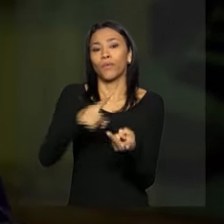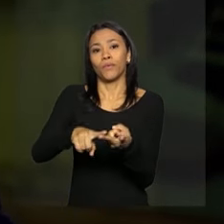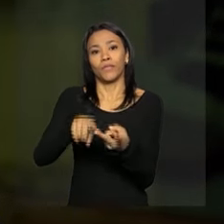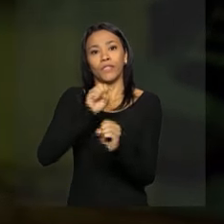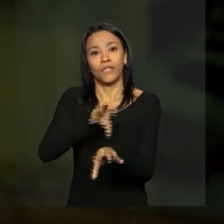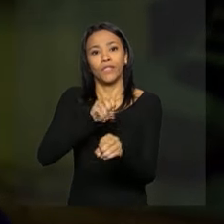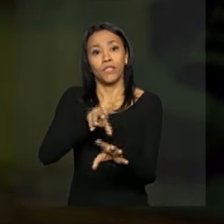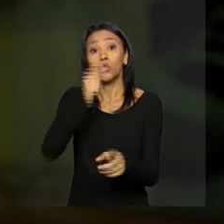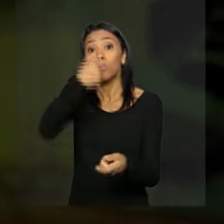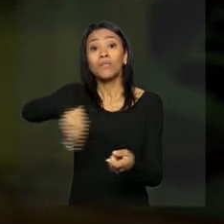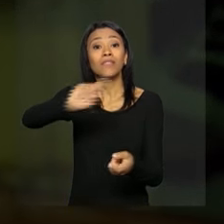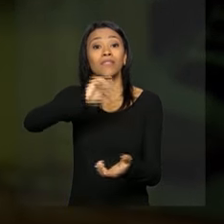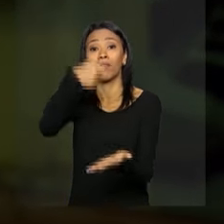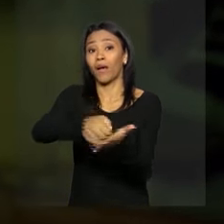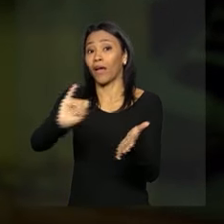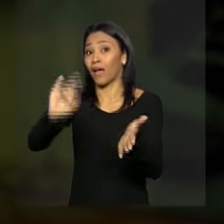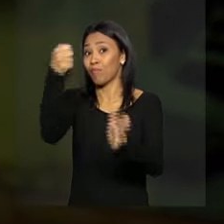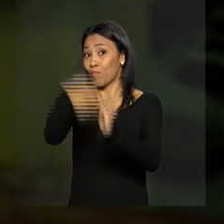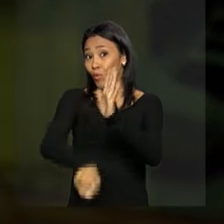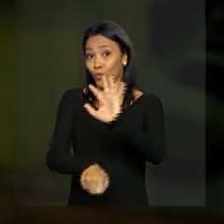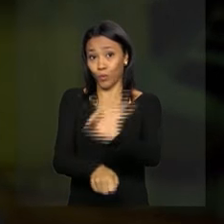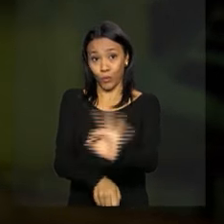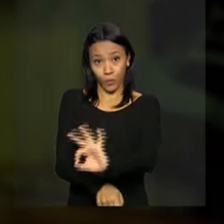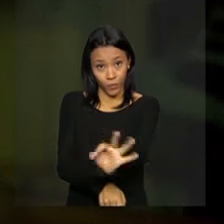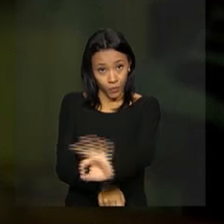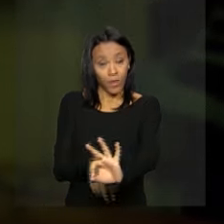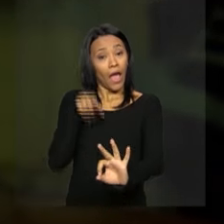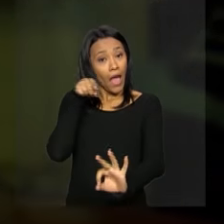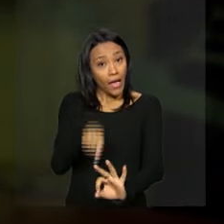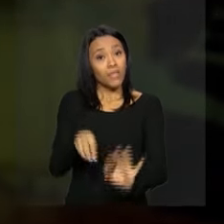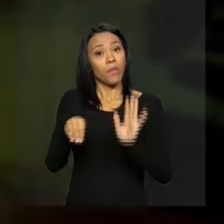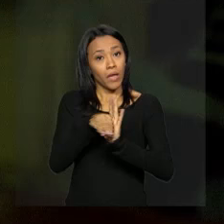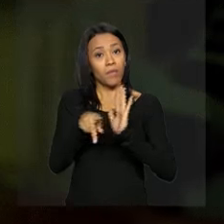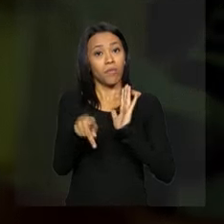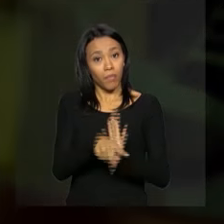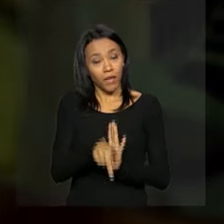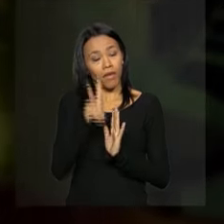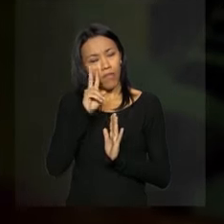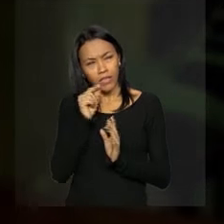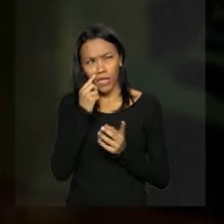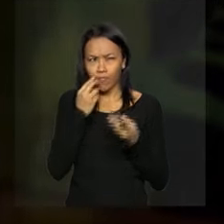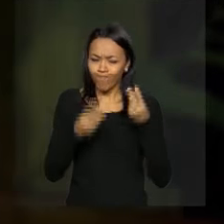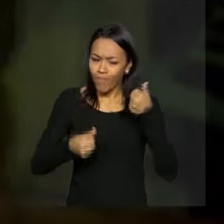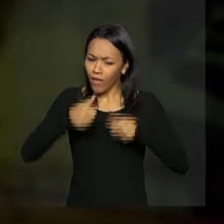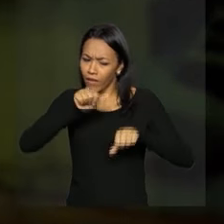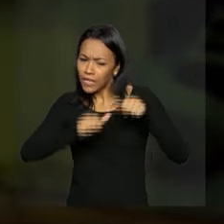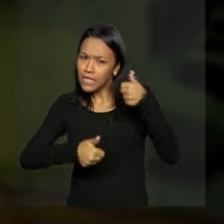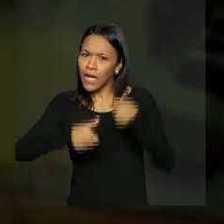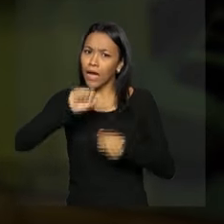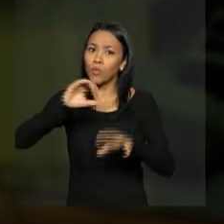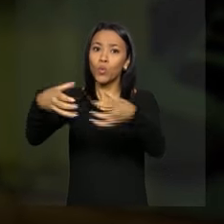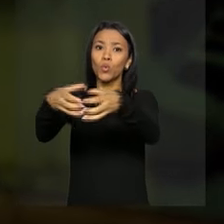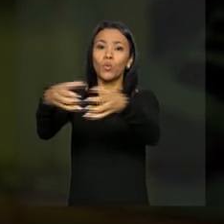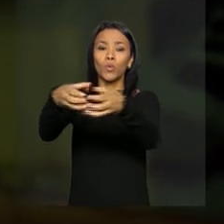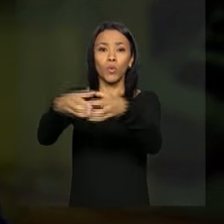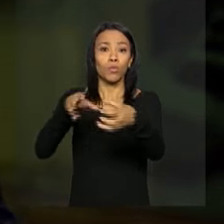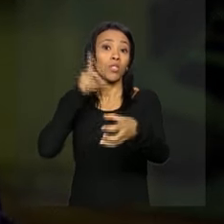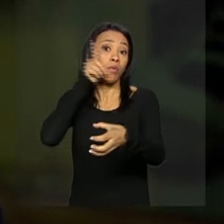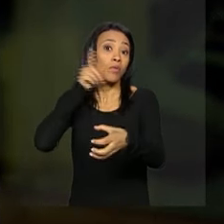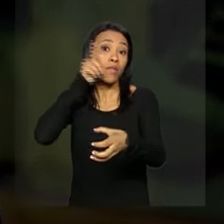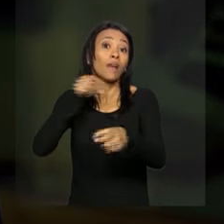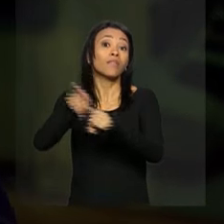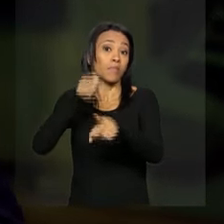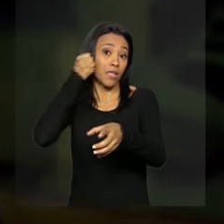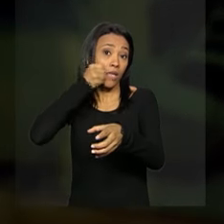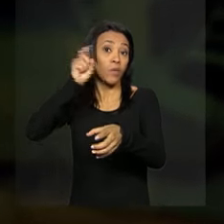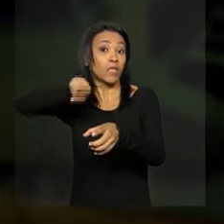fica isento do imposto de renda retido na fonte. Esta medida provisória vai ser analisada por uma comissão de deputados e senadores e